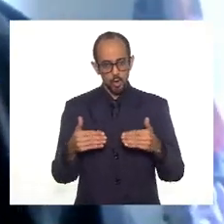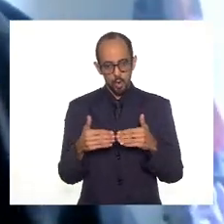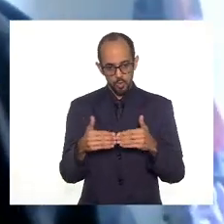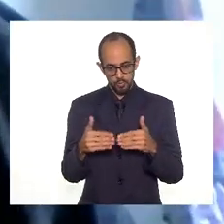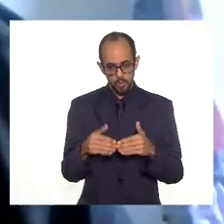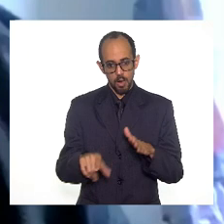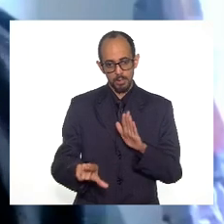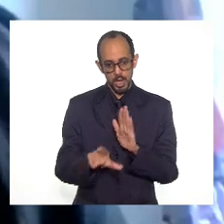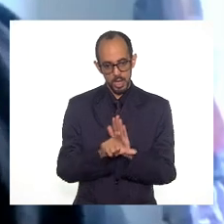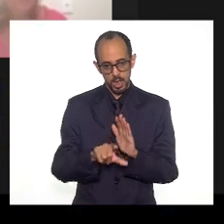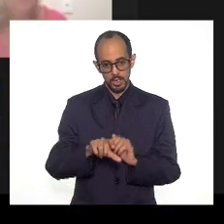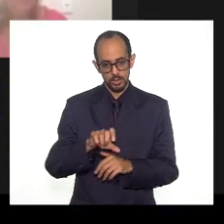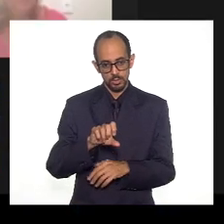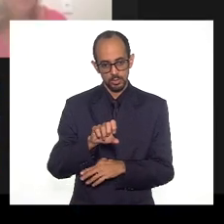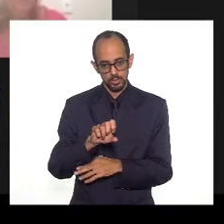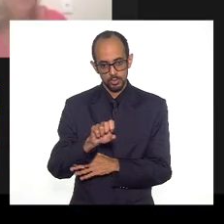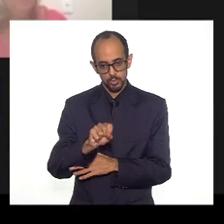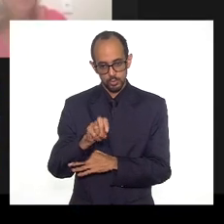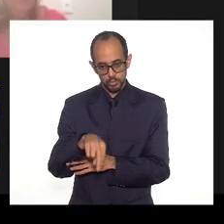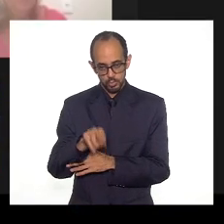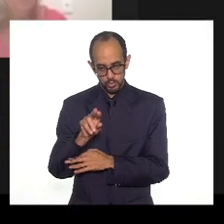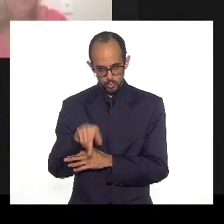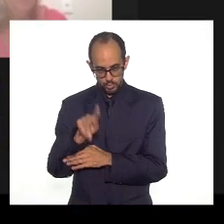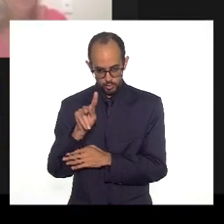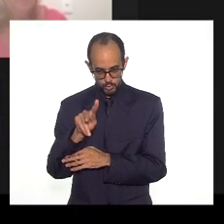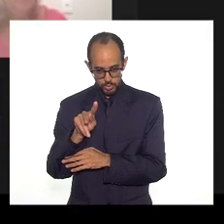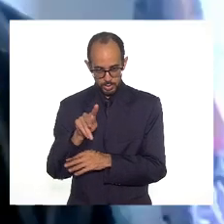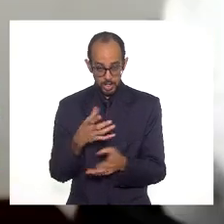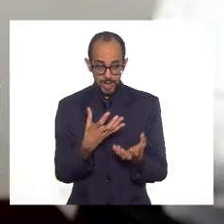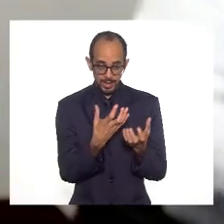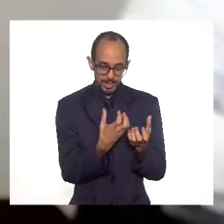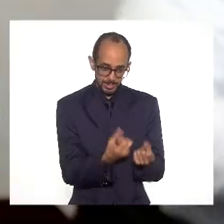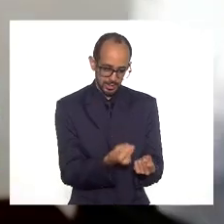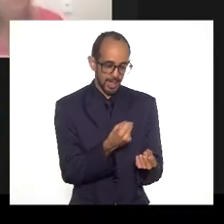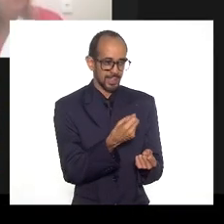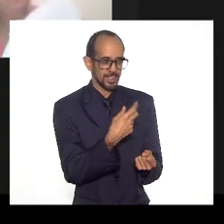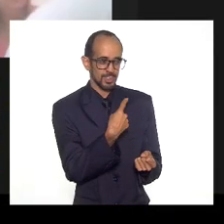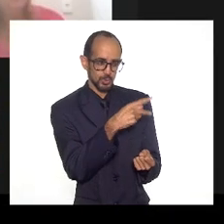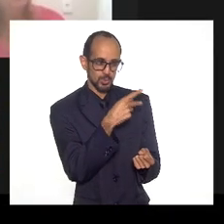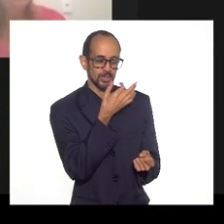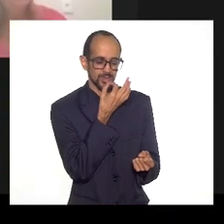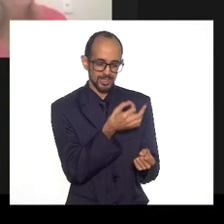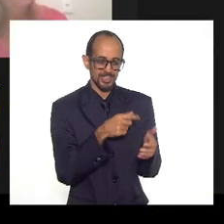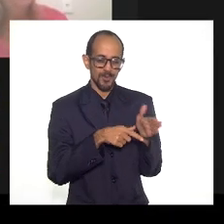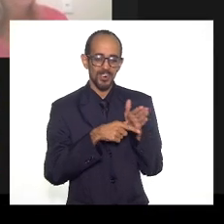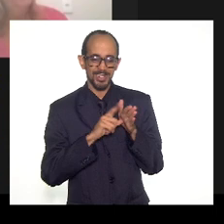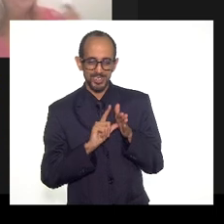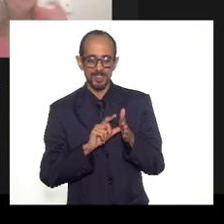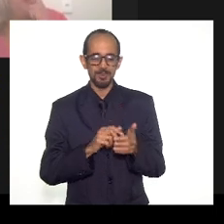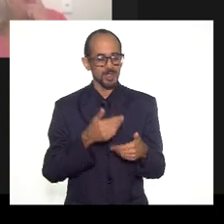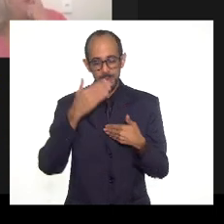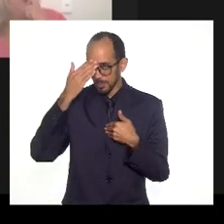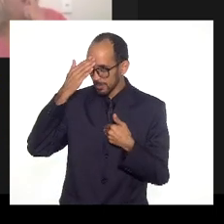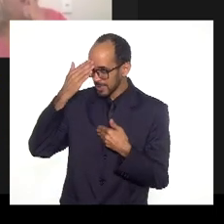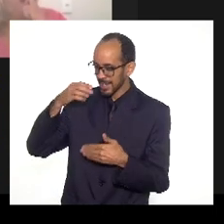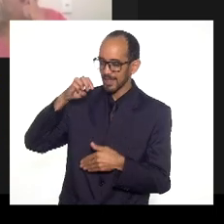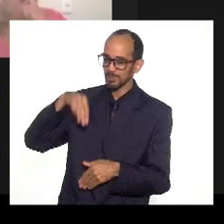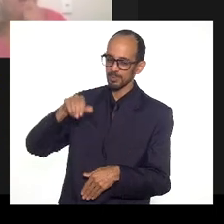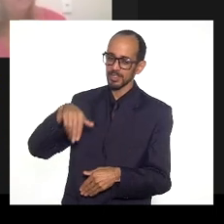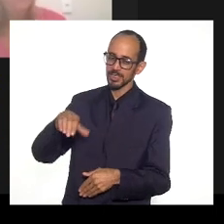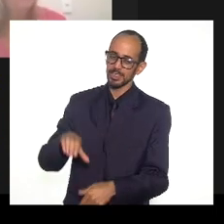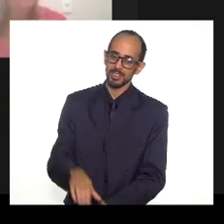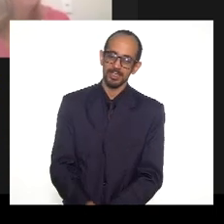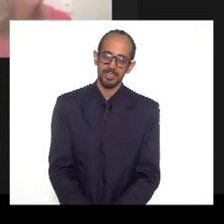SNUC. Obrigado, Luiz Paulo. Acatada a sua sugestão previamente a ela. Obrigado, deputado Carlos Meira.